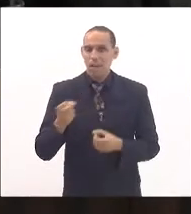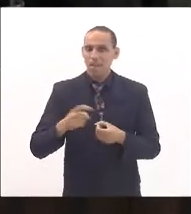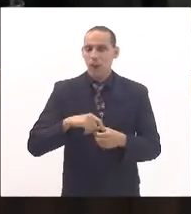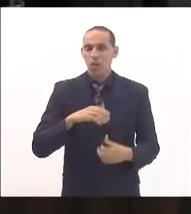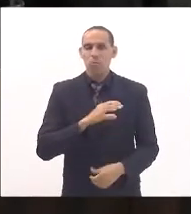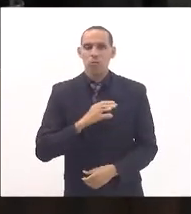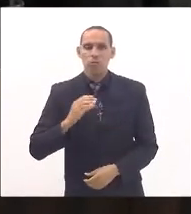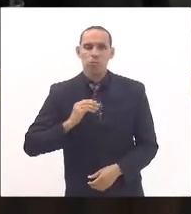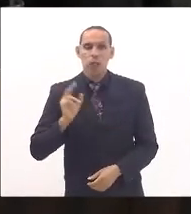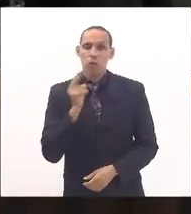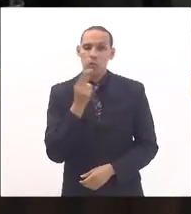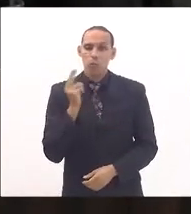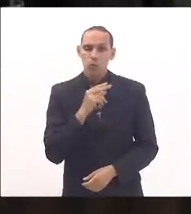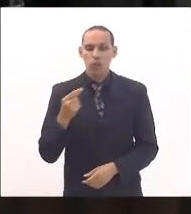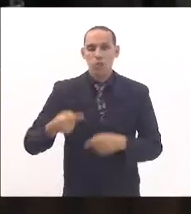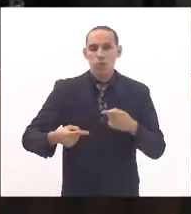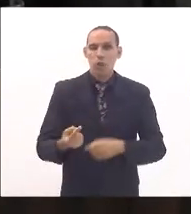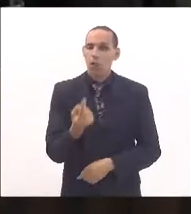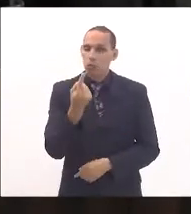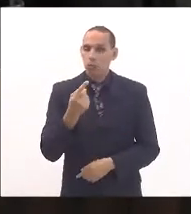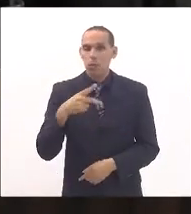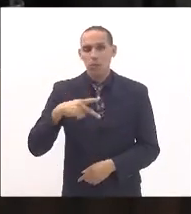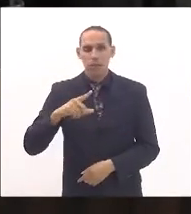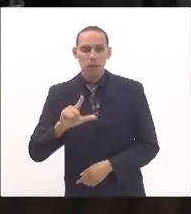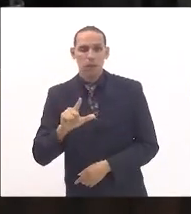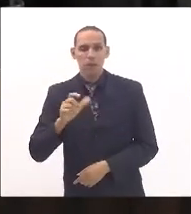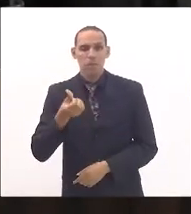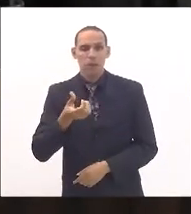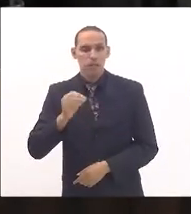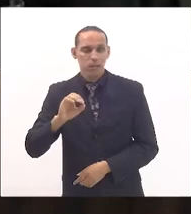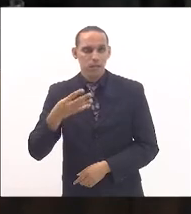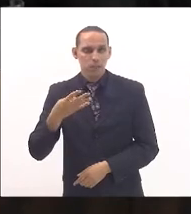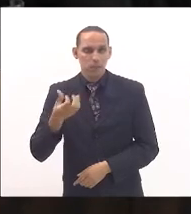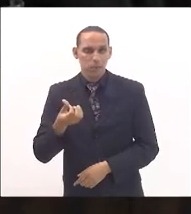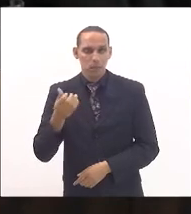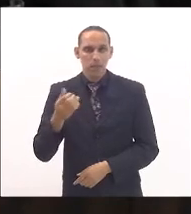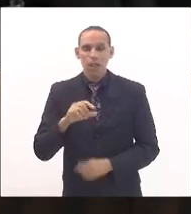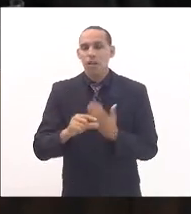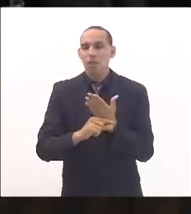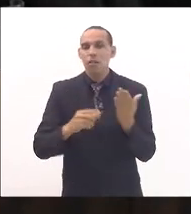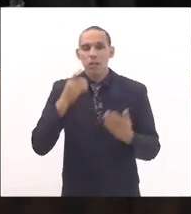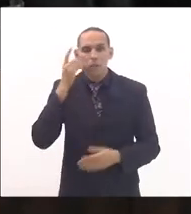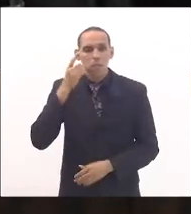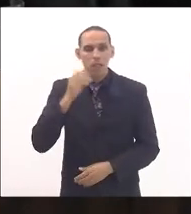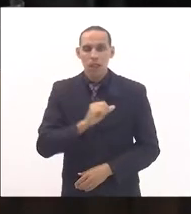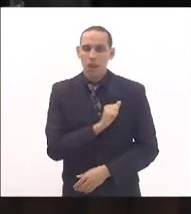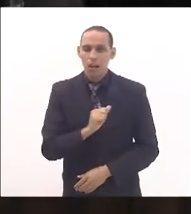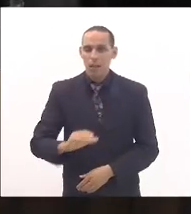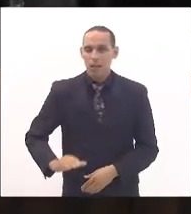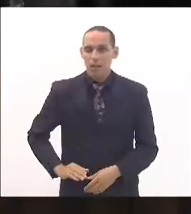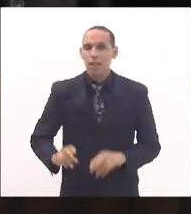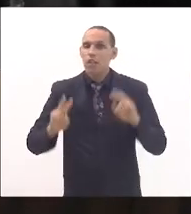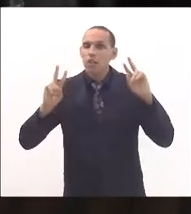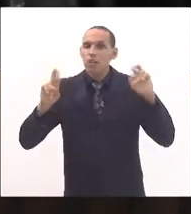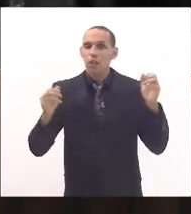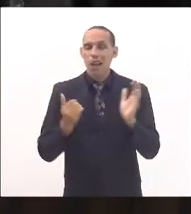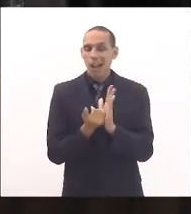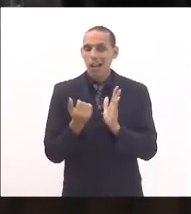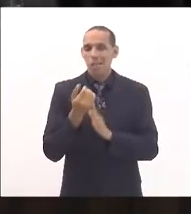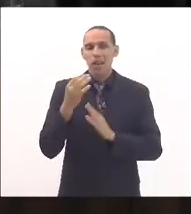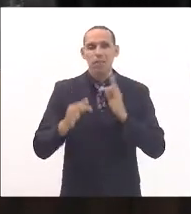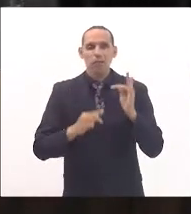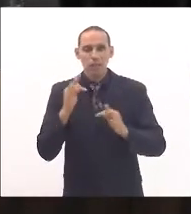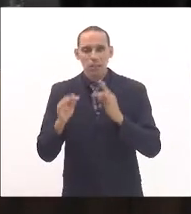regime de urgência, em discussão única, projeto de lei 6046, de autoria do deputado André Siciliano, que dispõe sobre a extensão do tratamento